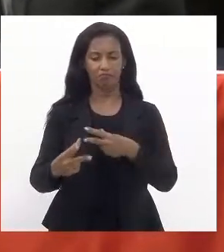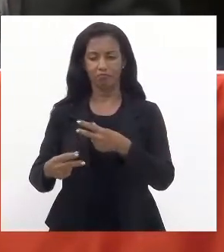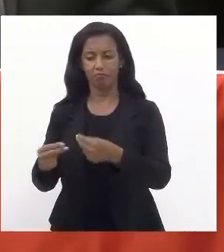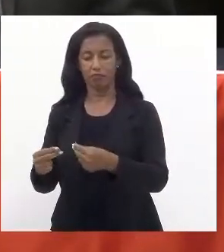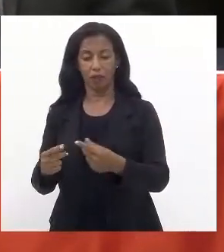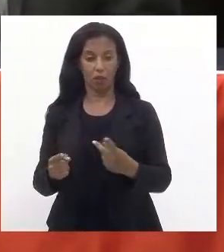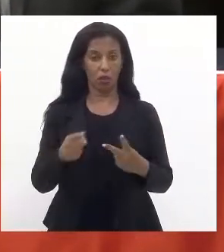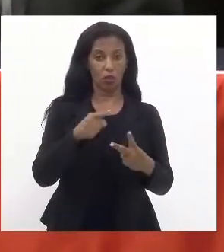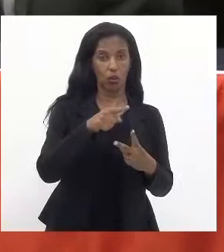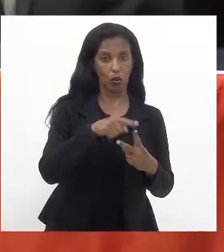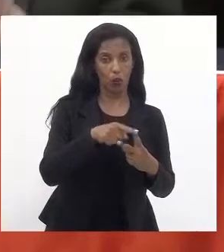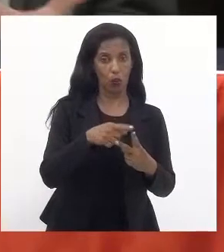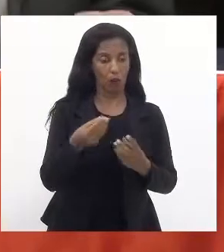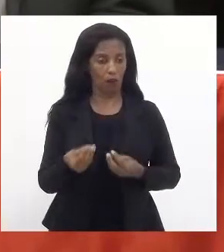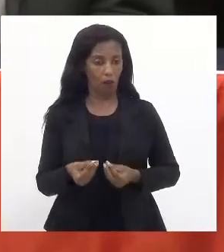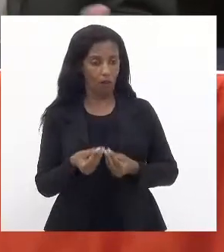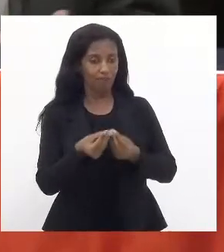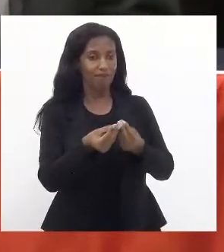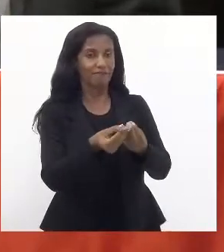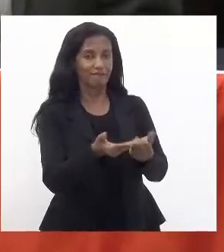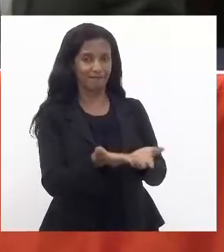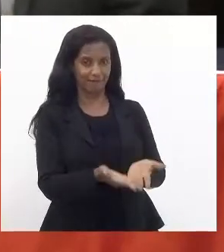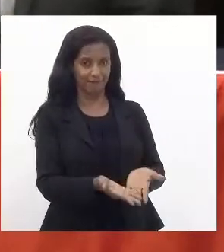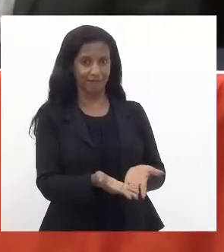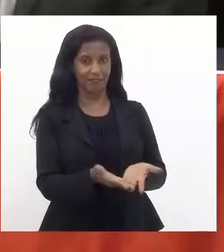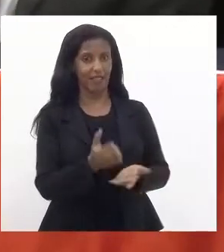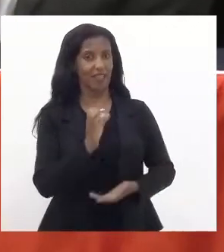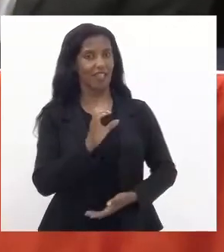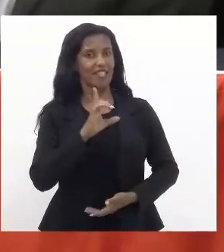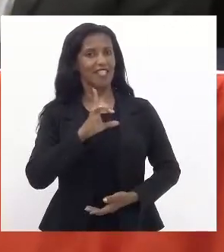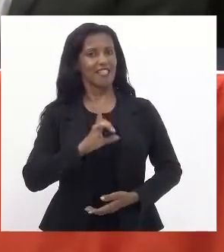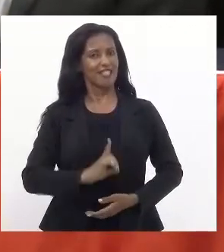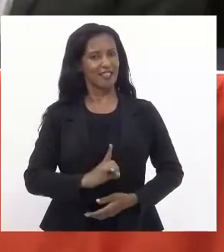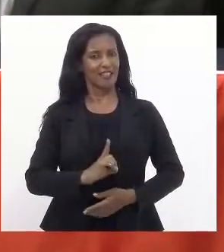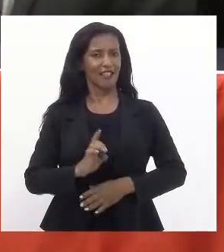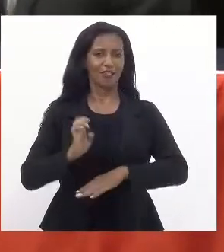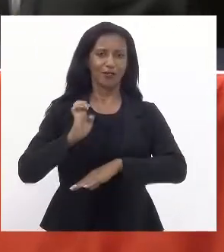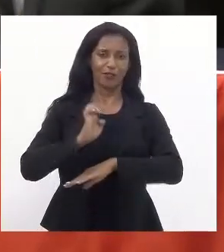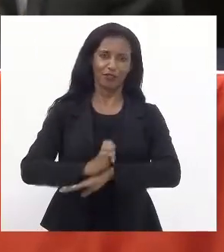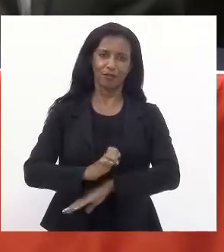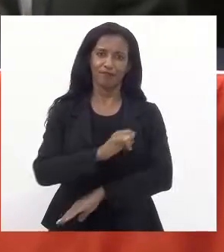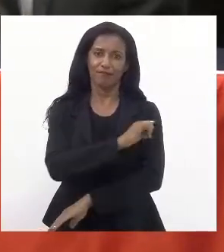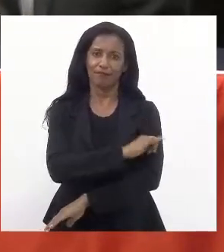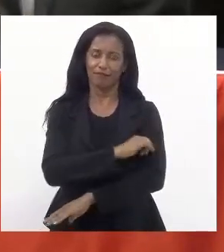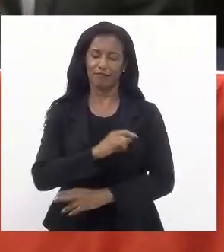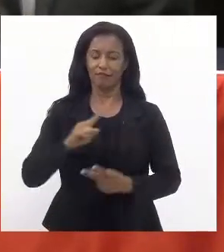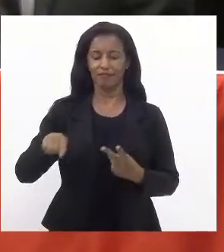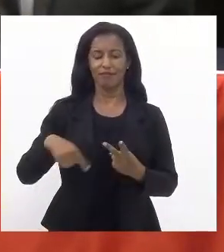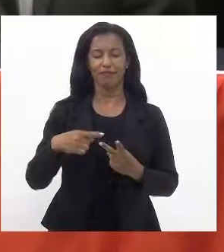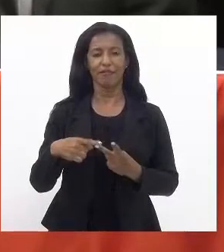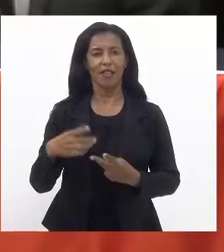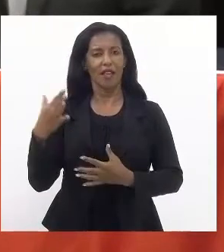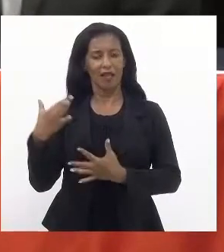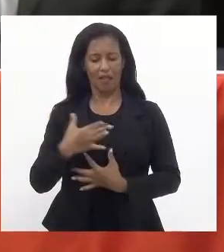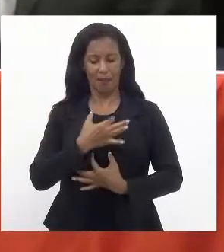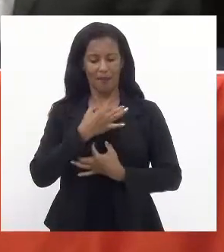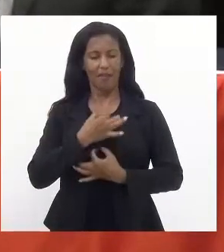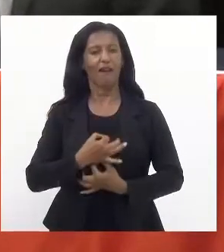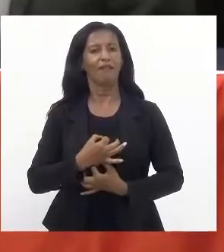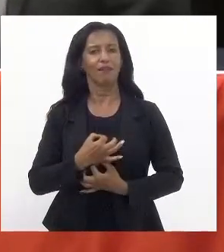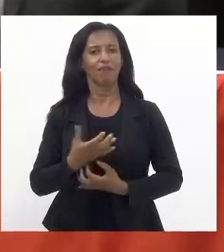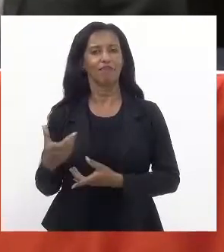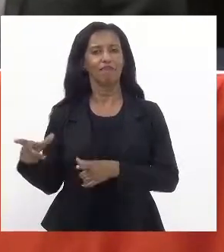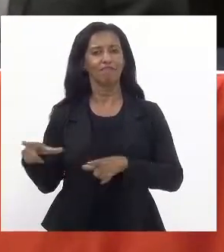Uma é considerá-lo, né, cidadão do Estado do Rio de Janeiro, e outra é a medalha